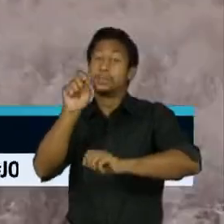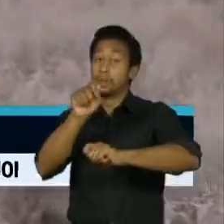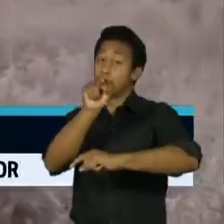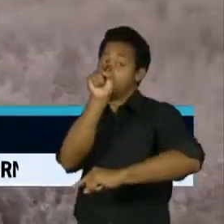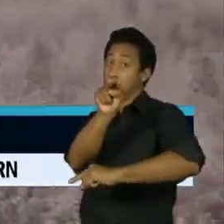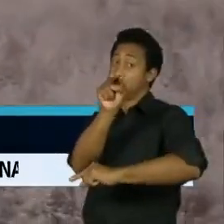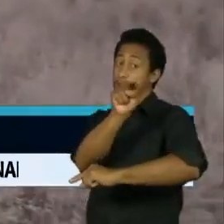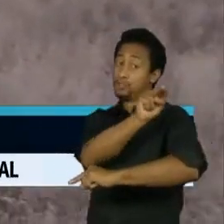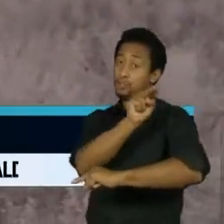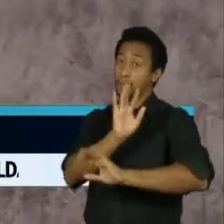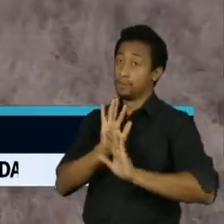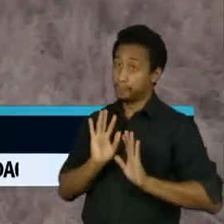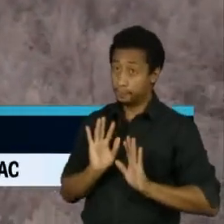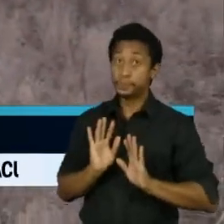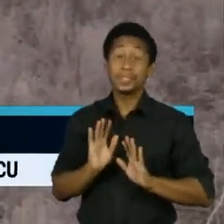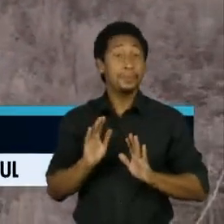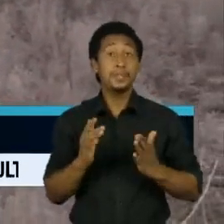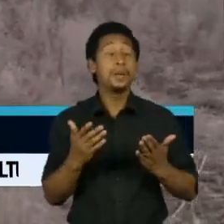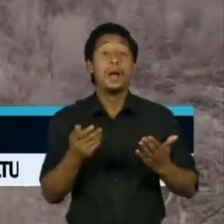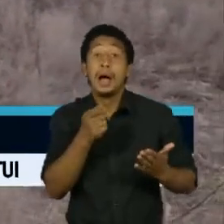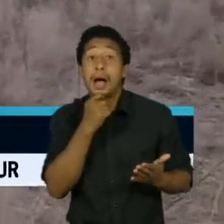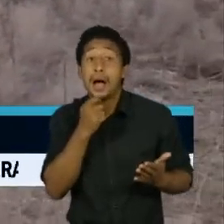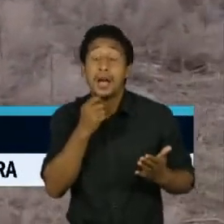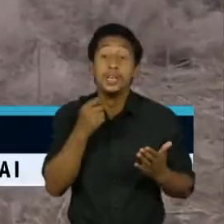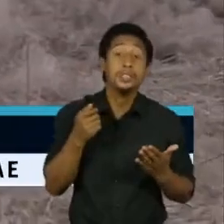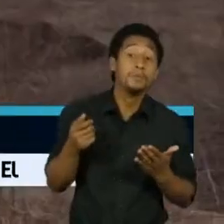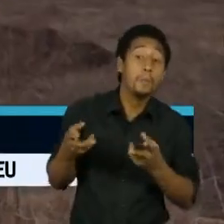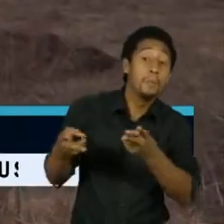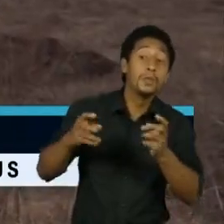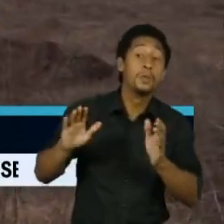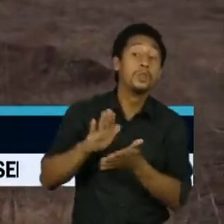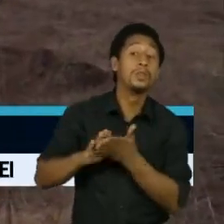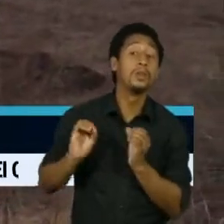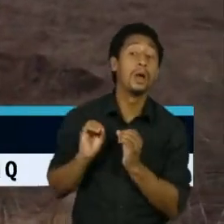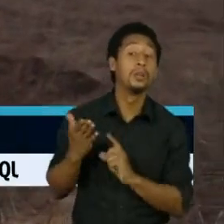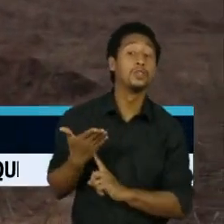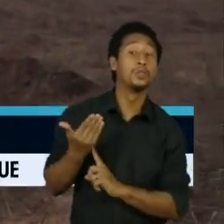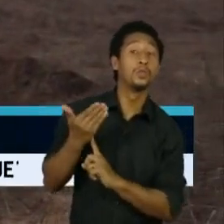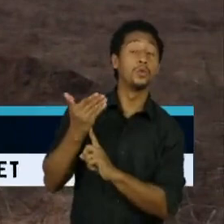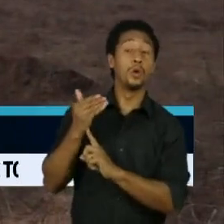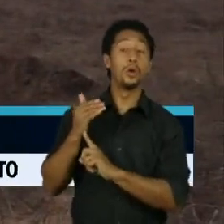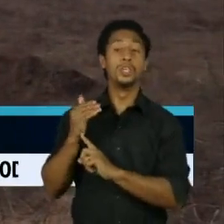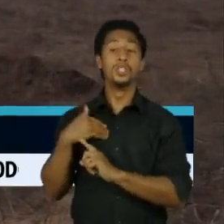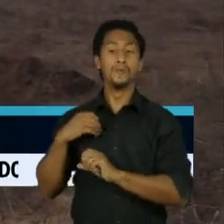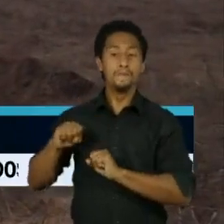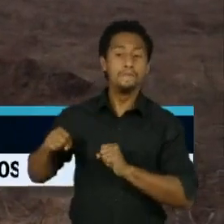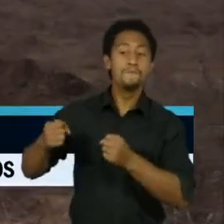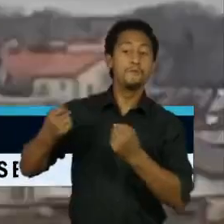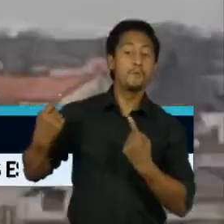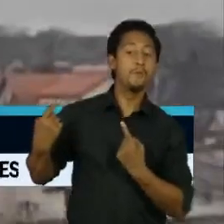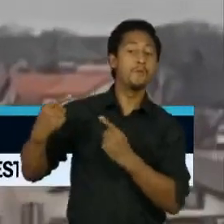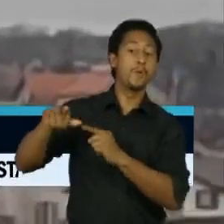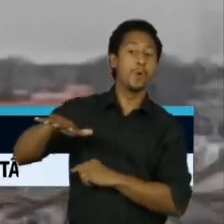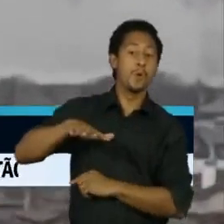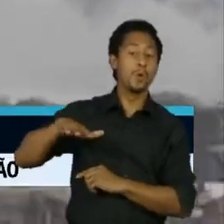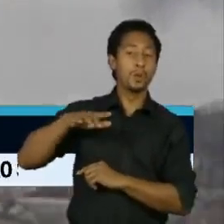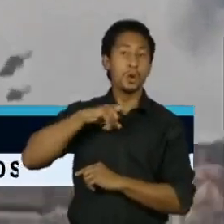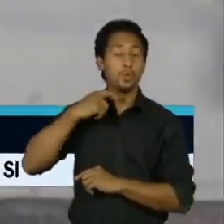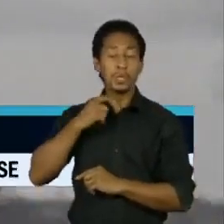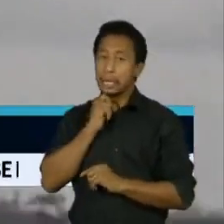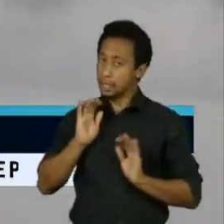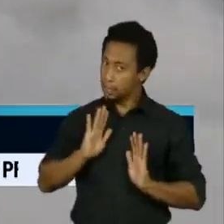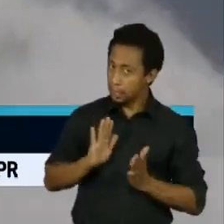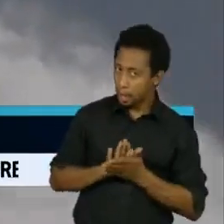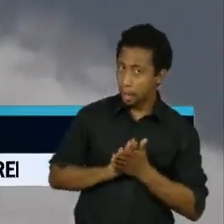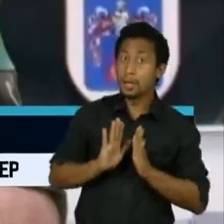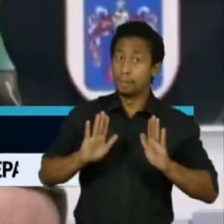proteção. Embora não tenha identificado nenhuma novidade tecnológica no conflito atual, o militar brasileiro diz que russos e ucranianos